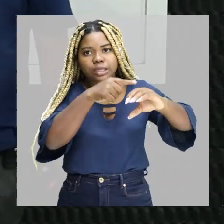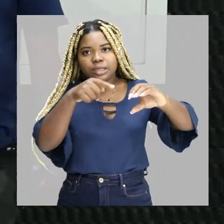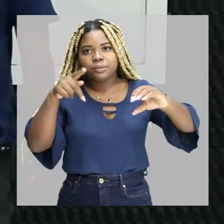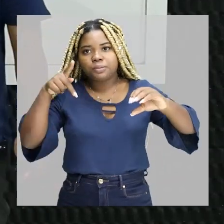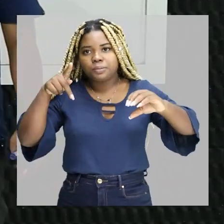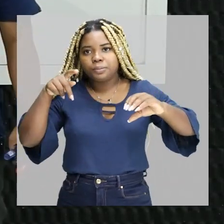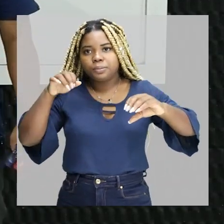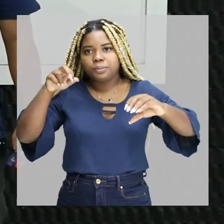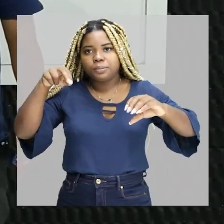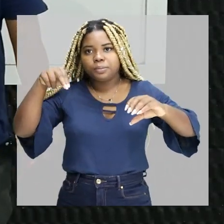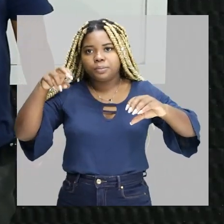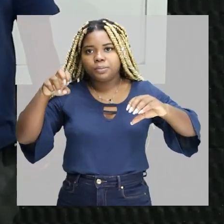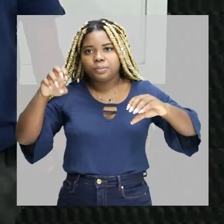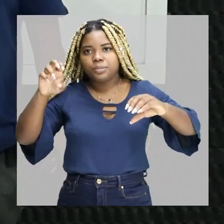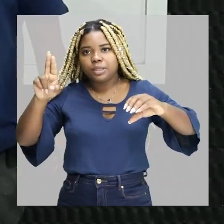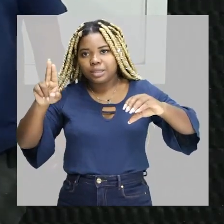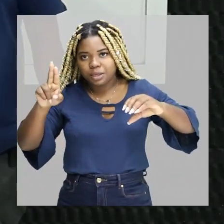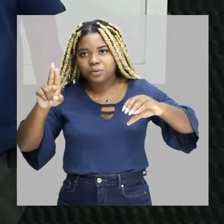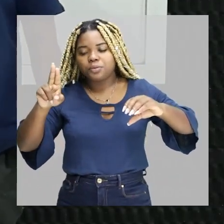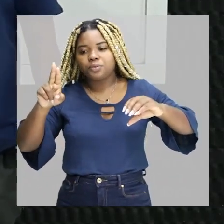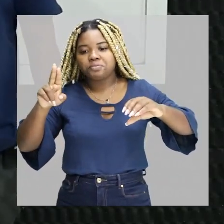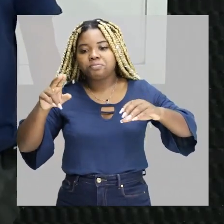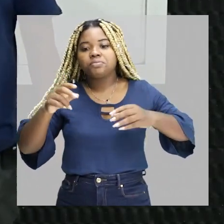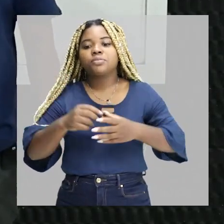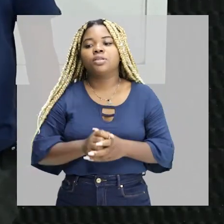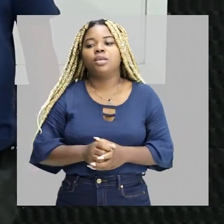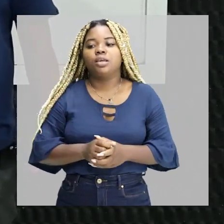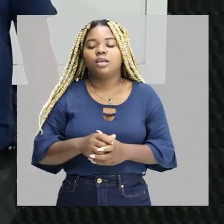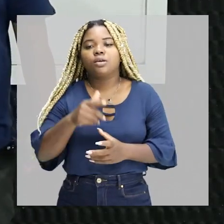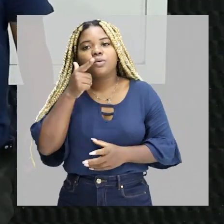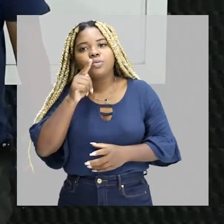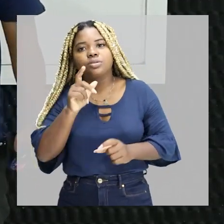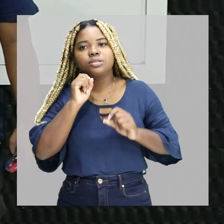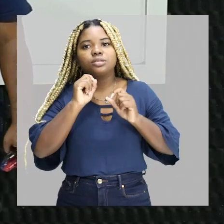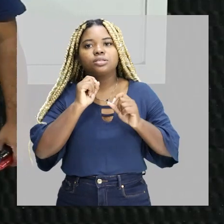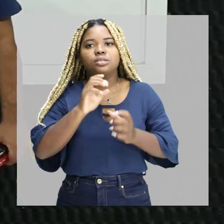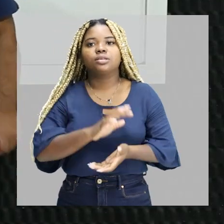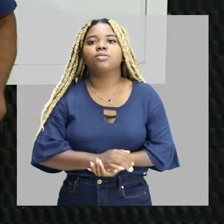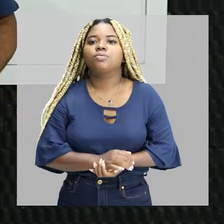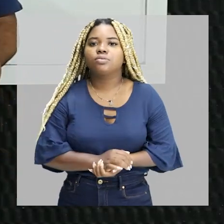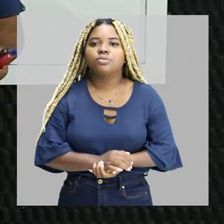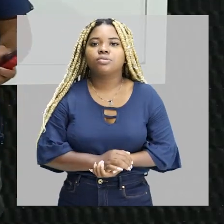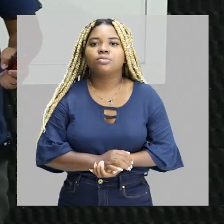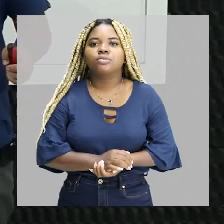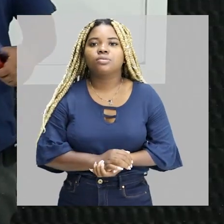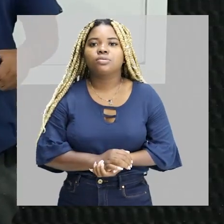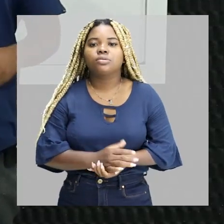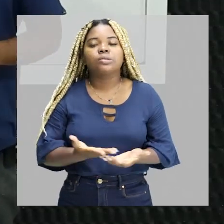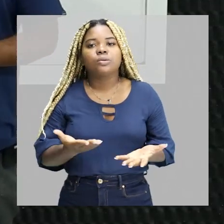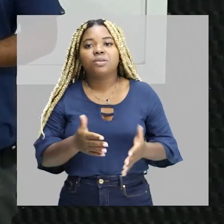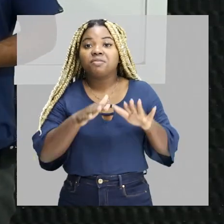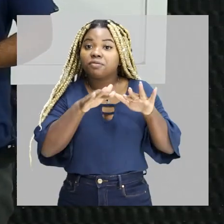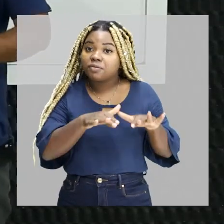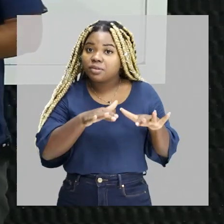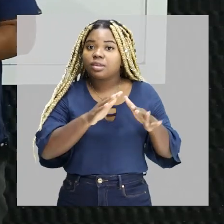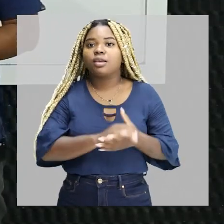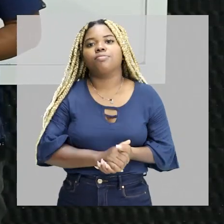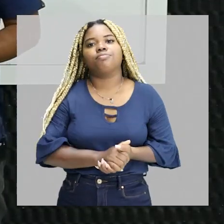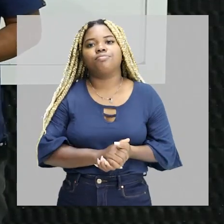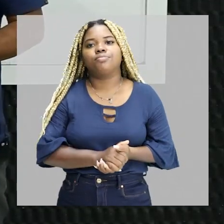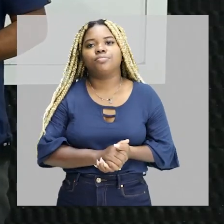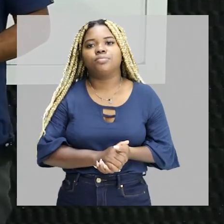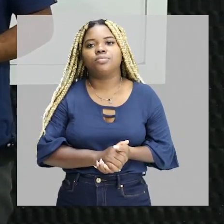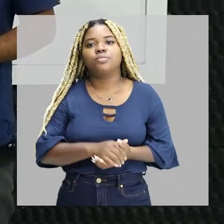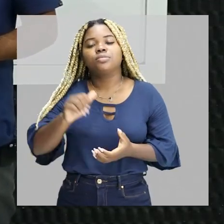na areia do mar, ok, na areia da praia, sem afundar. Então, é isso que vai fazer com que ele não afunde, ele não